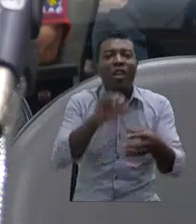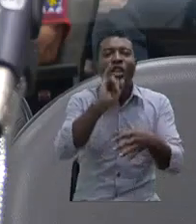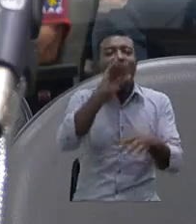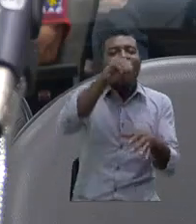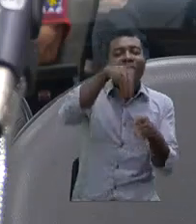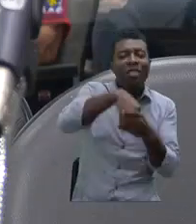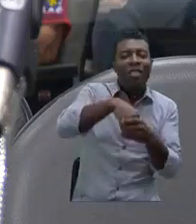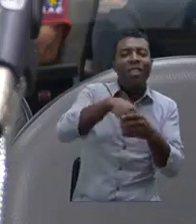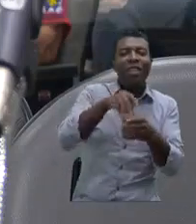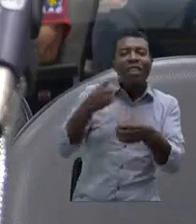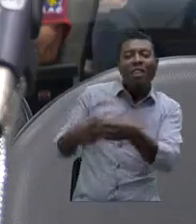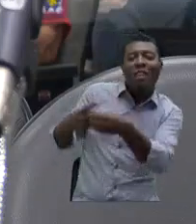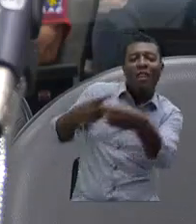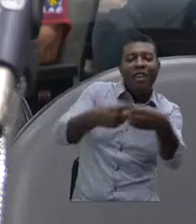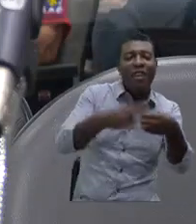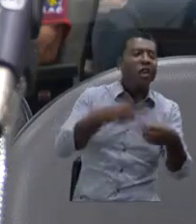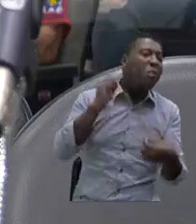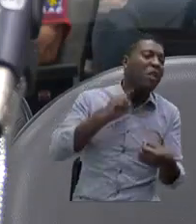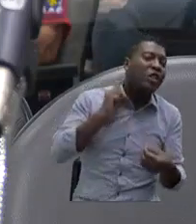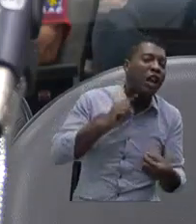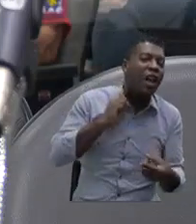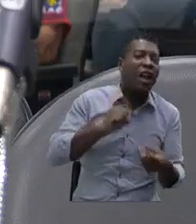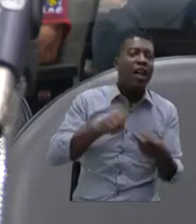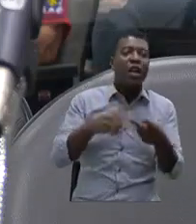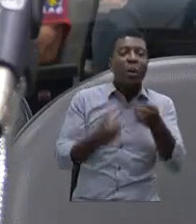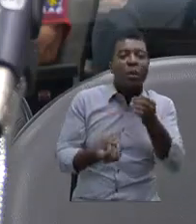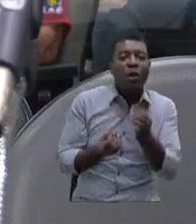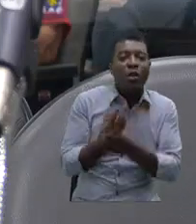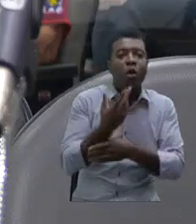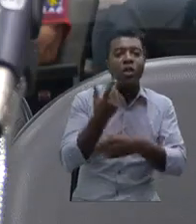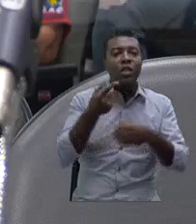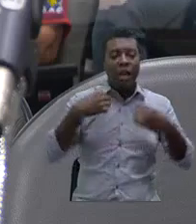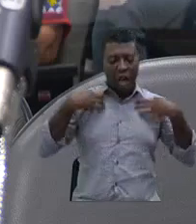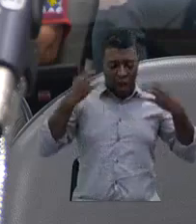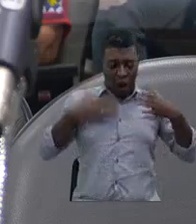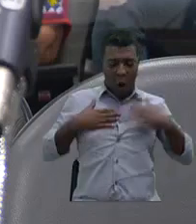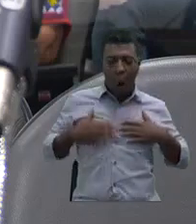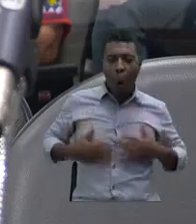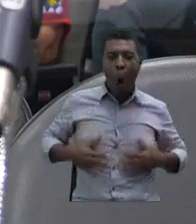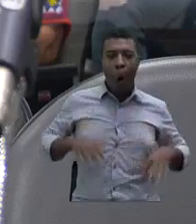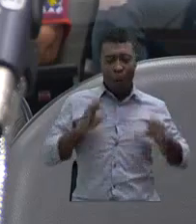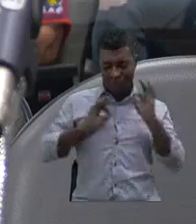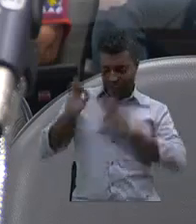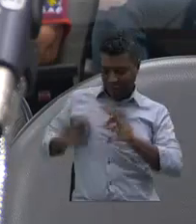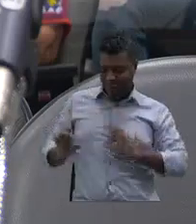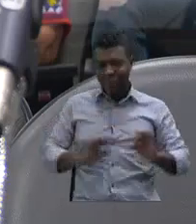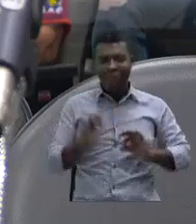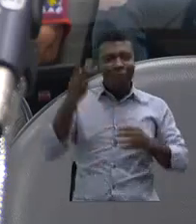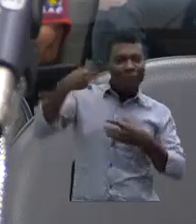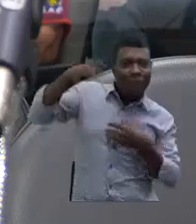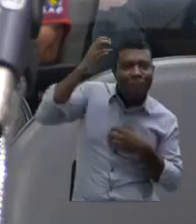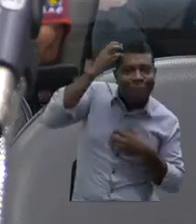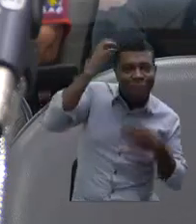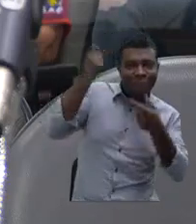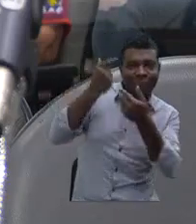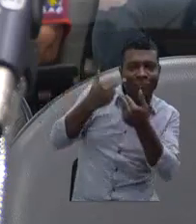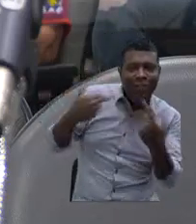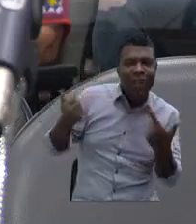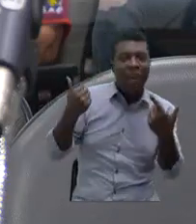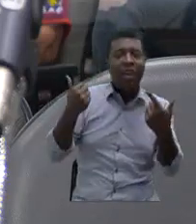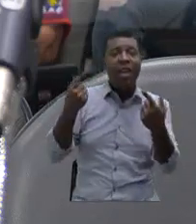que produzem a roupa, que produzem seus tambores, e preso, né, numa imensidade